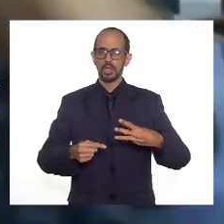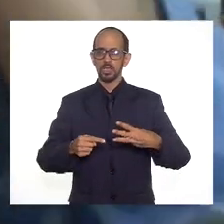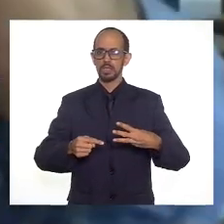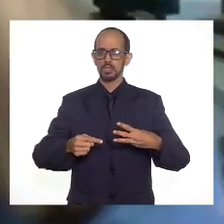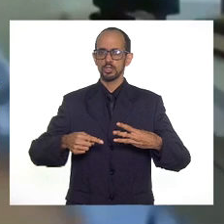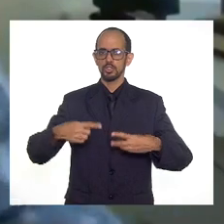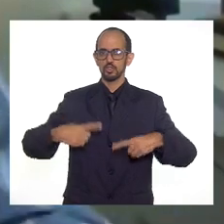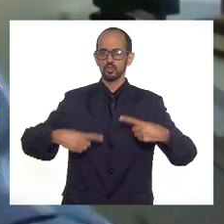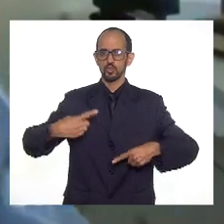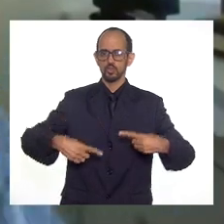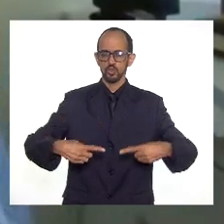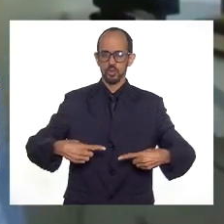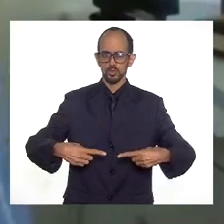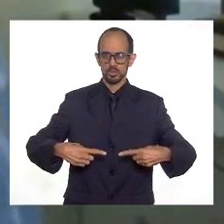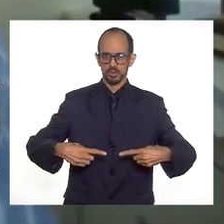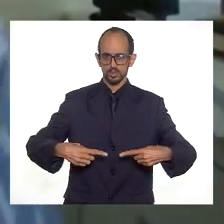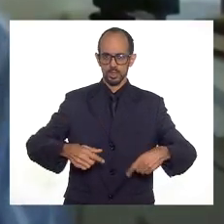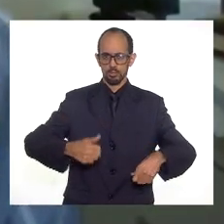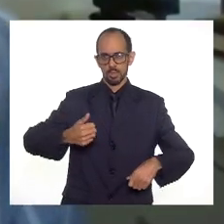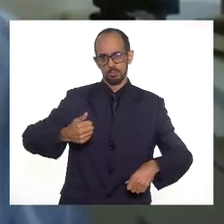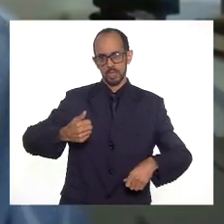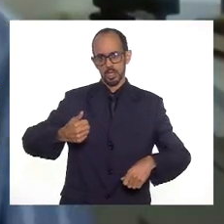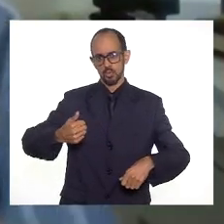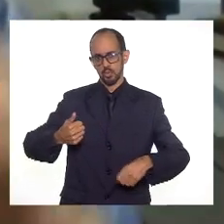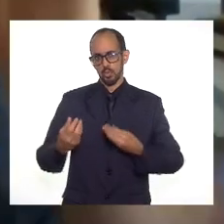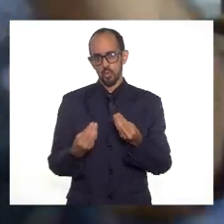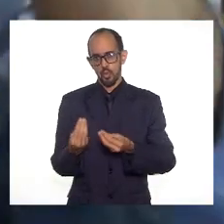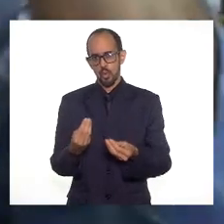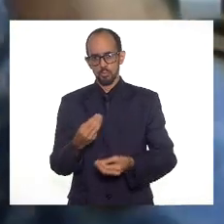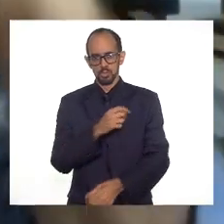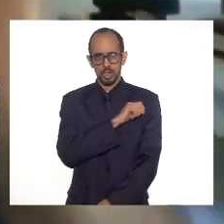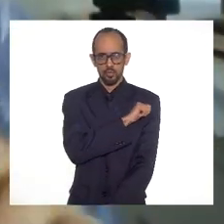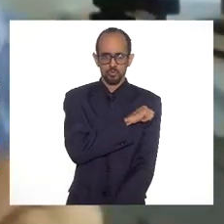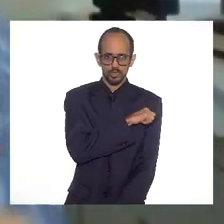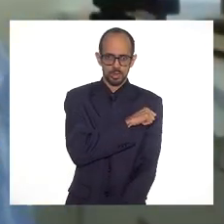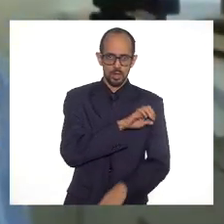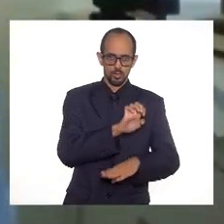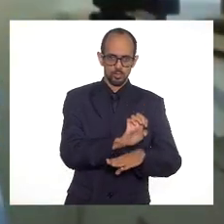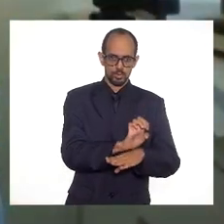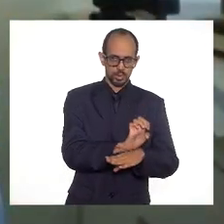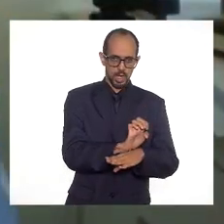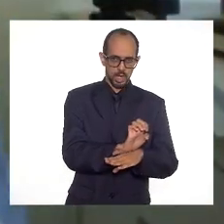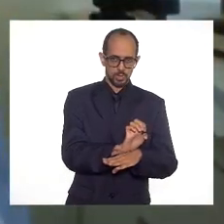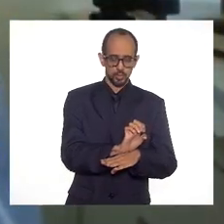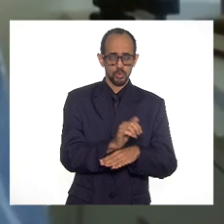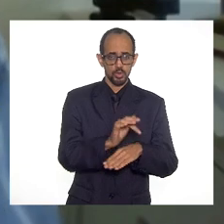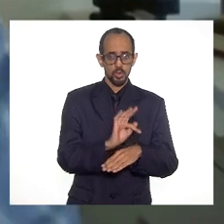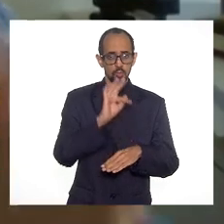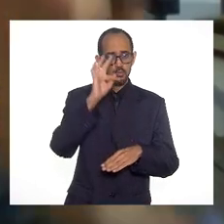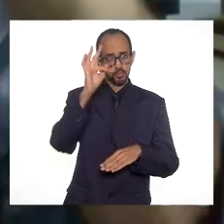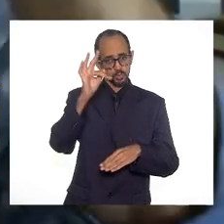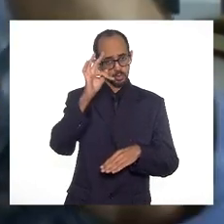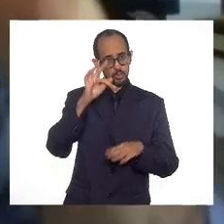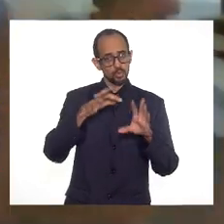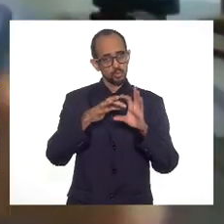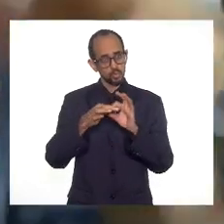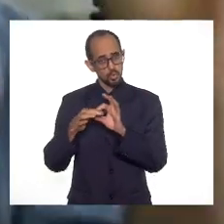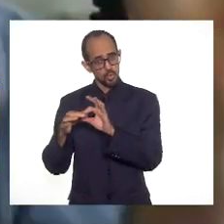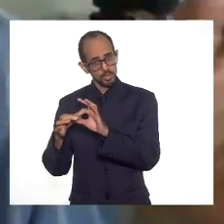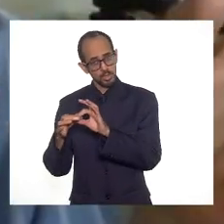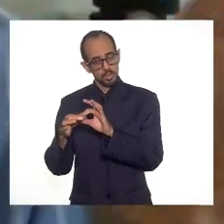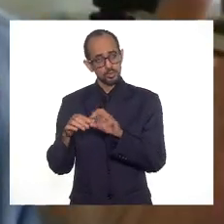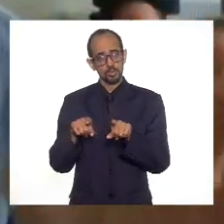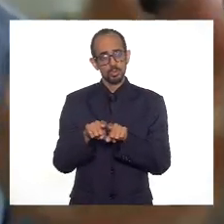o diagnóstico da situação fiscal, as projeções do cenário básico e as projeções